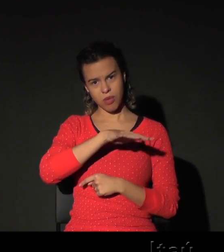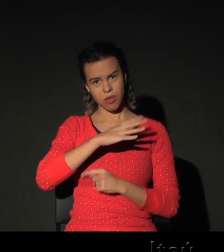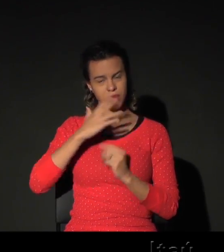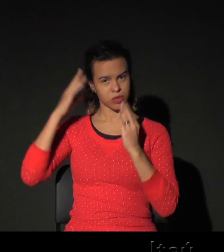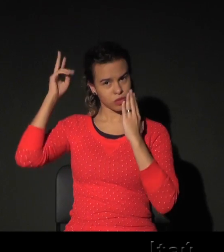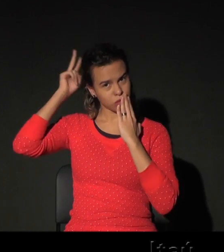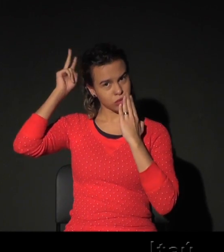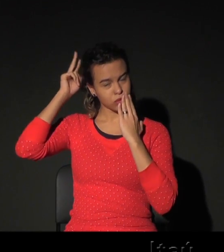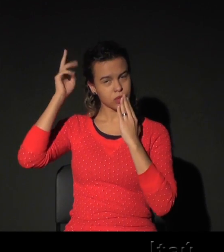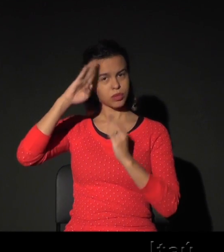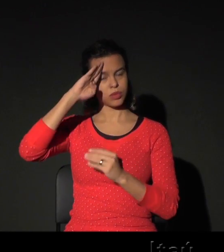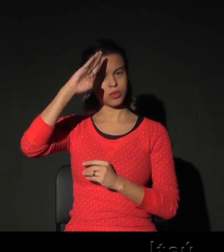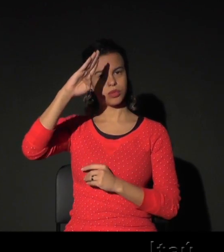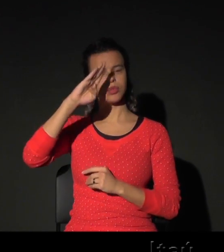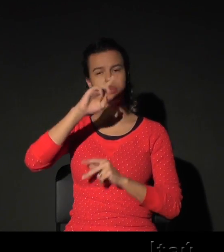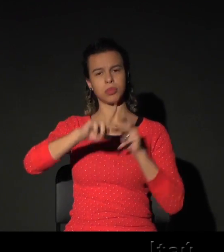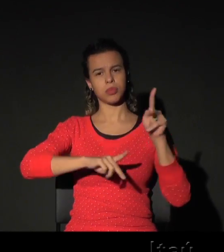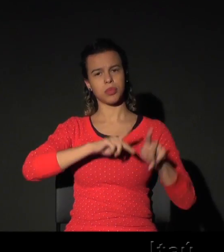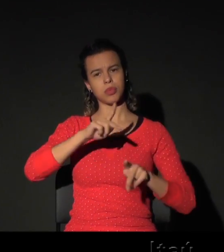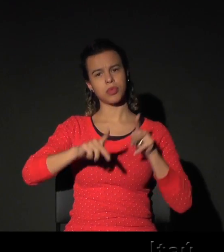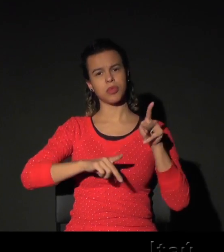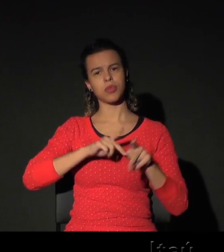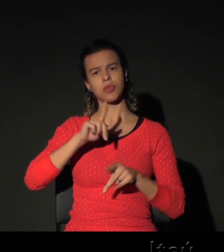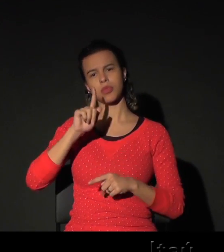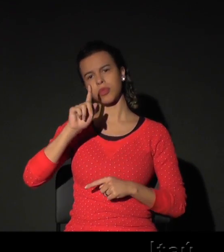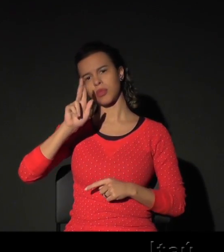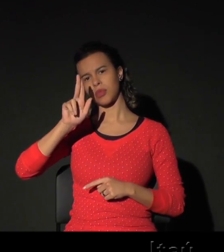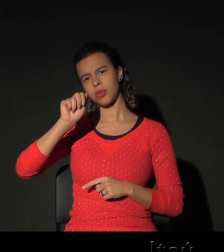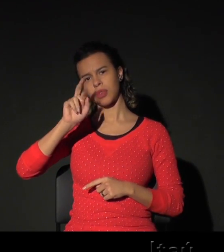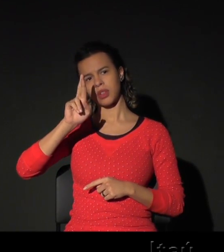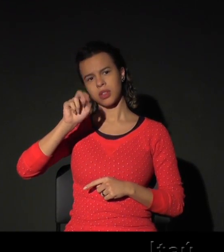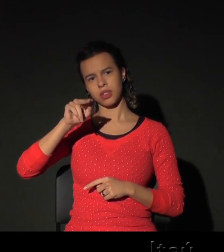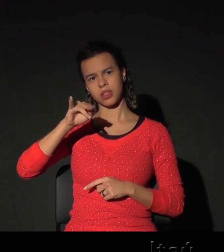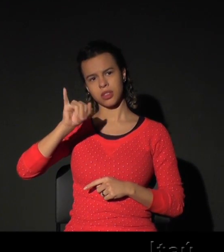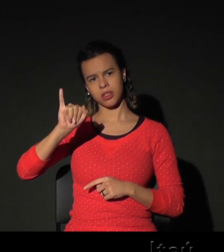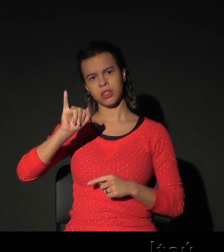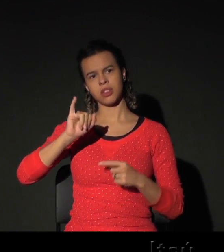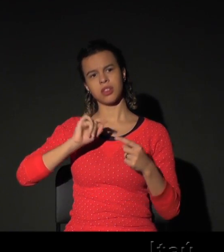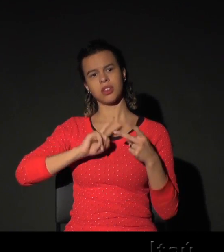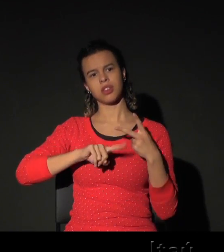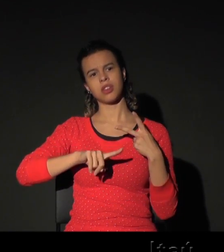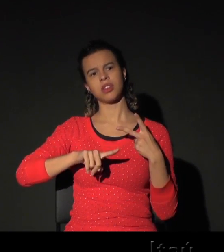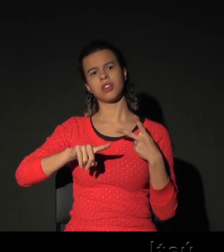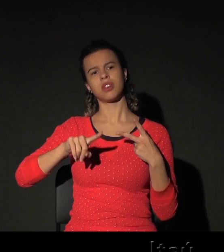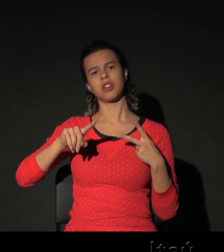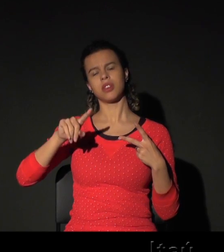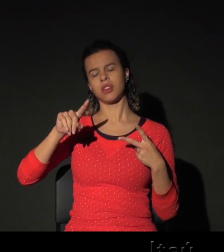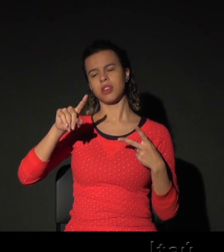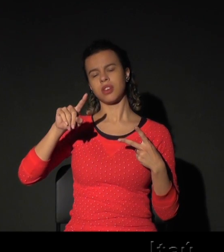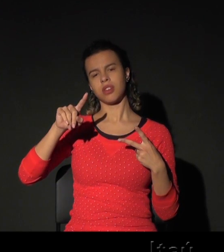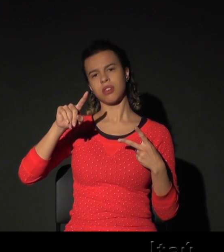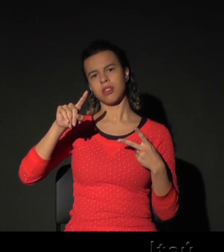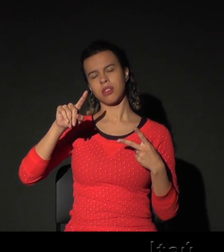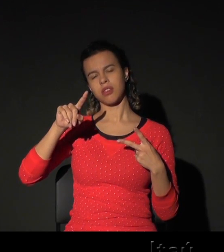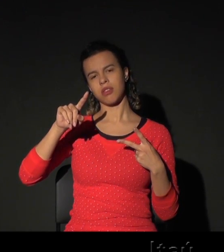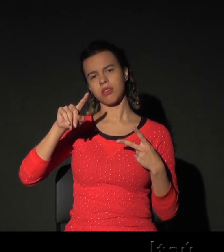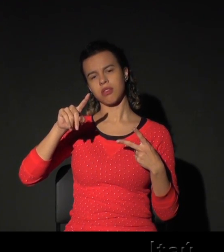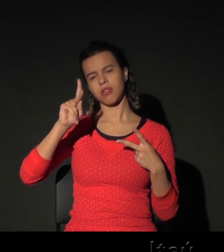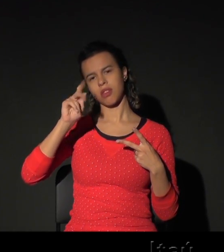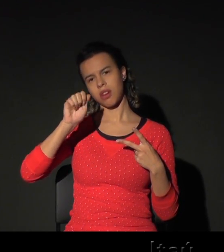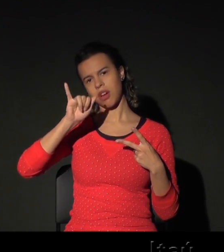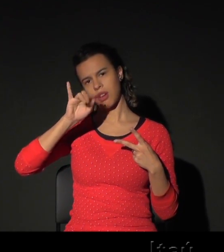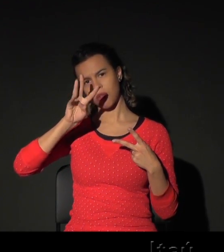principalmente do Povo Guar Caiuá Guarani e isso tá sendo